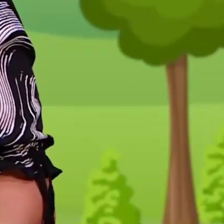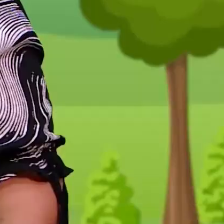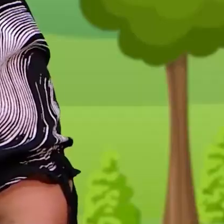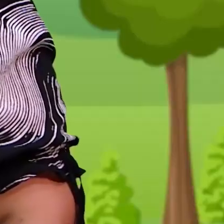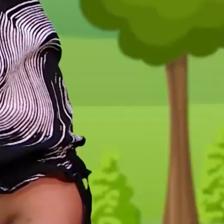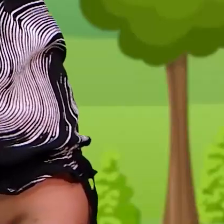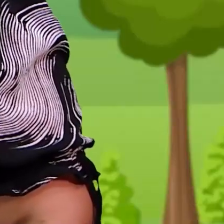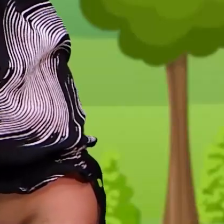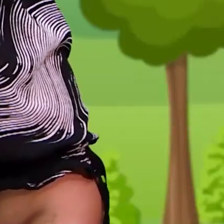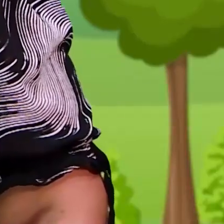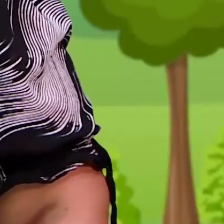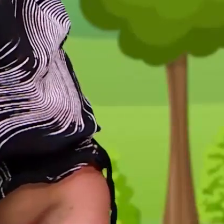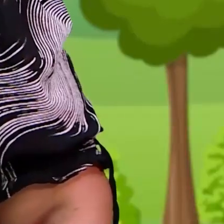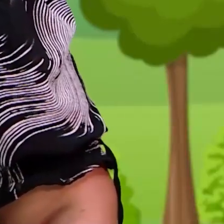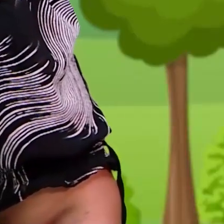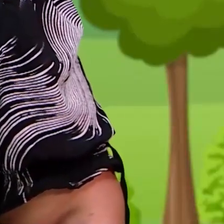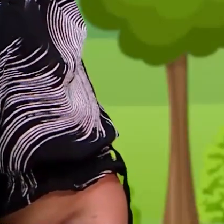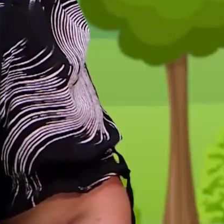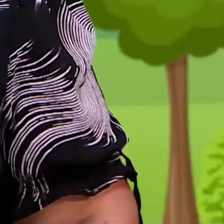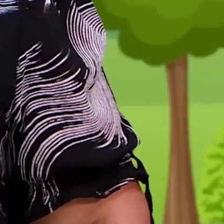tua